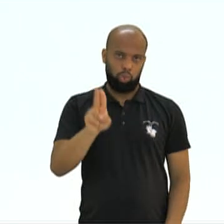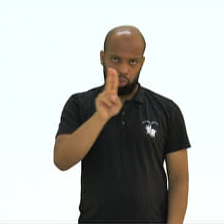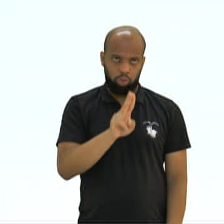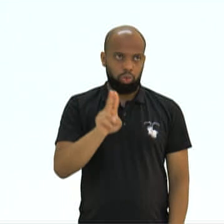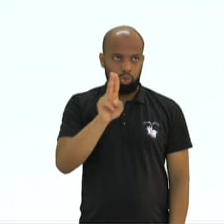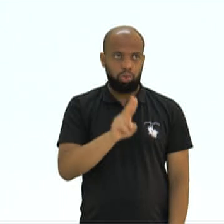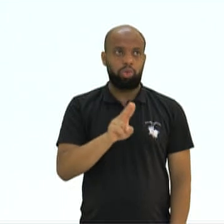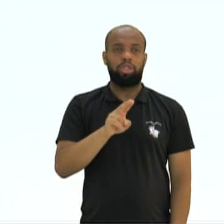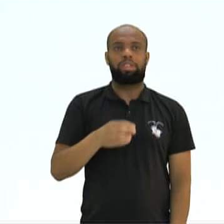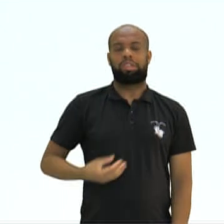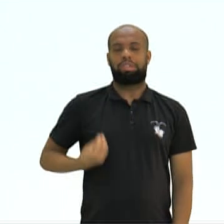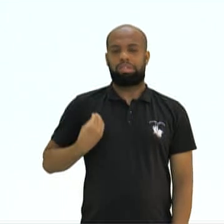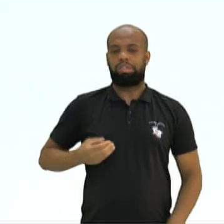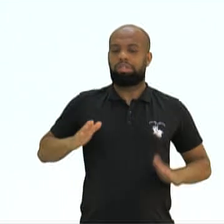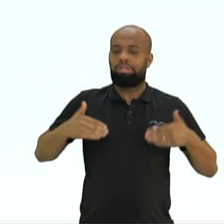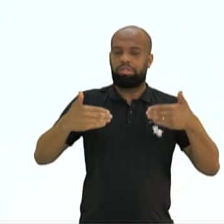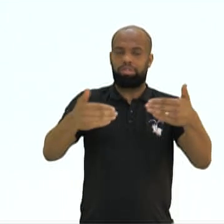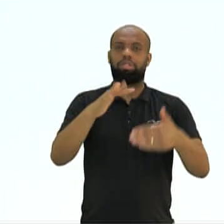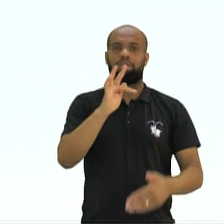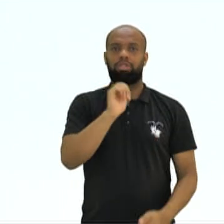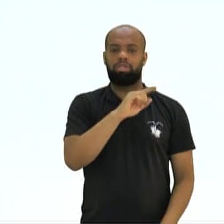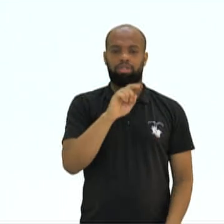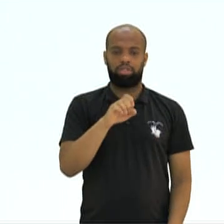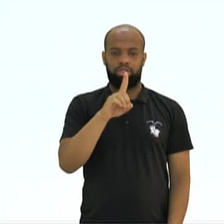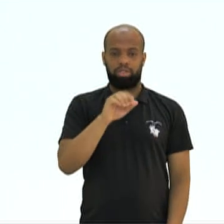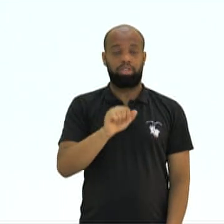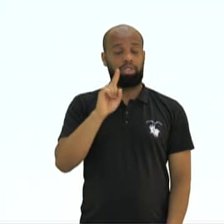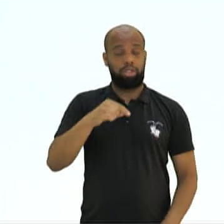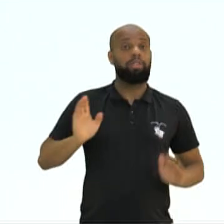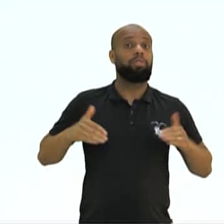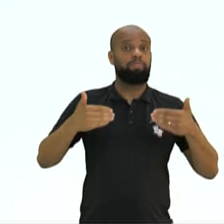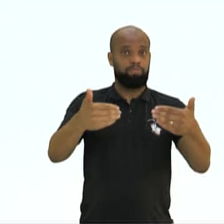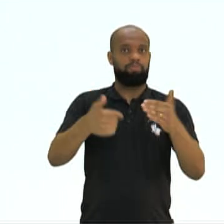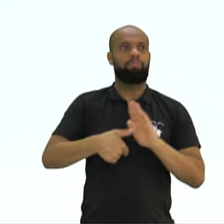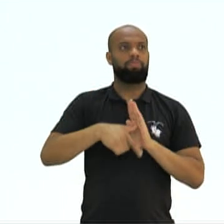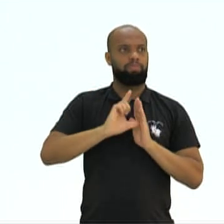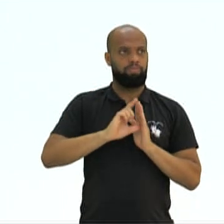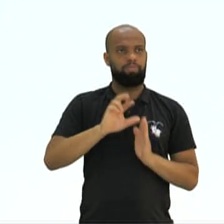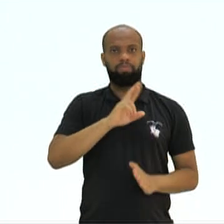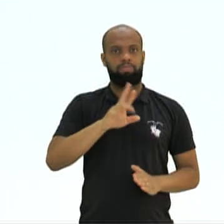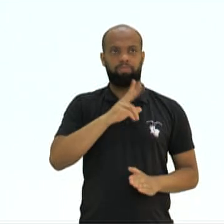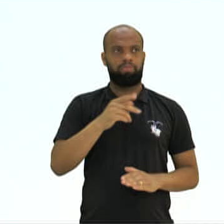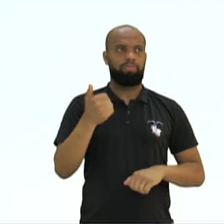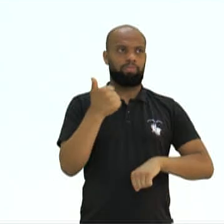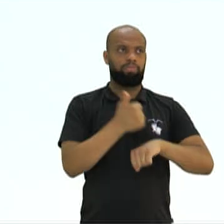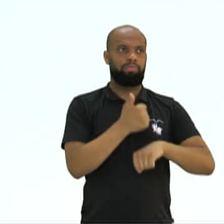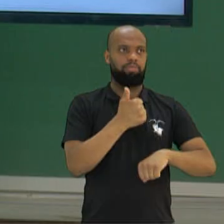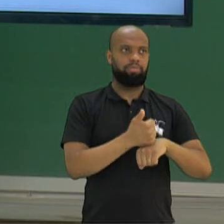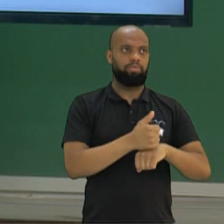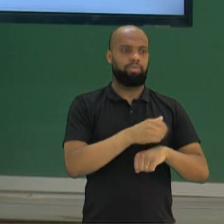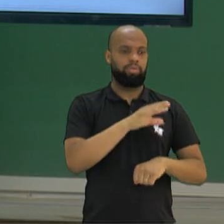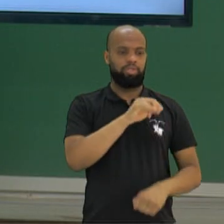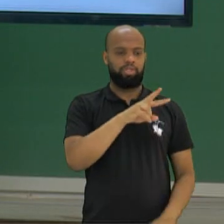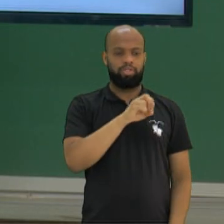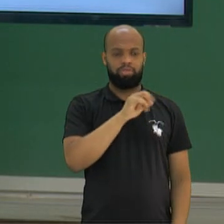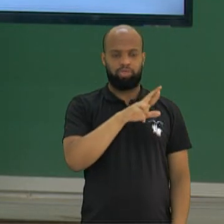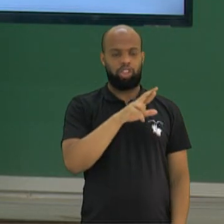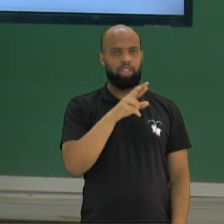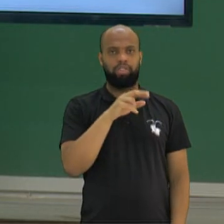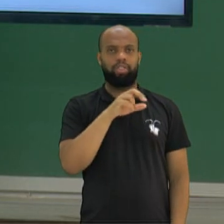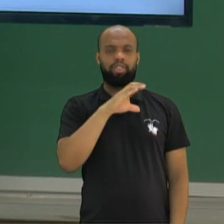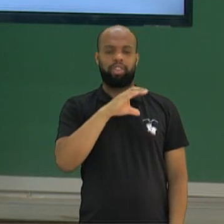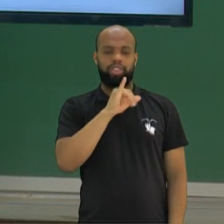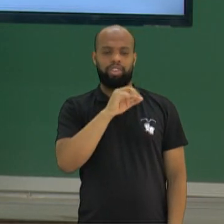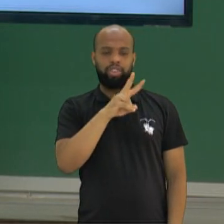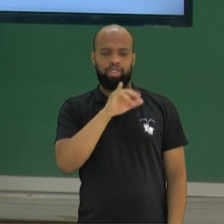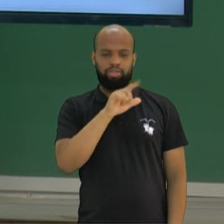do Ministério da Fazenda. Fernando Henrique Cardoso, ele era ministro da Fazenda, né? Não ministro-chefe da Casa Civil, corrigindo a informação aqui para